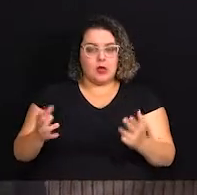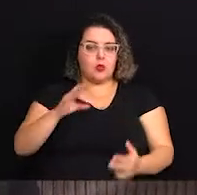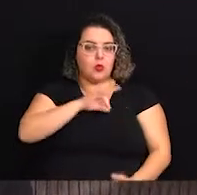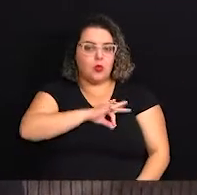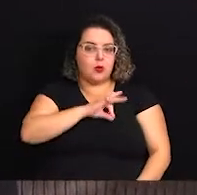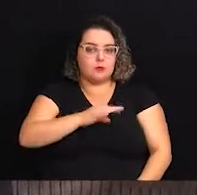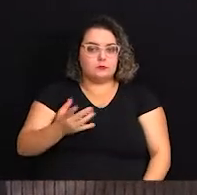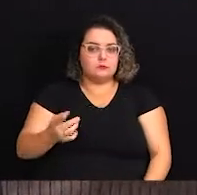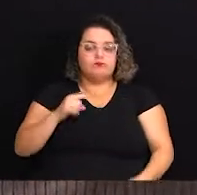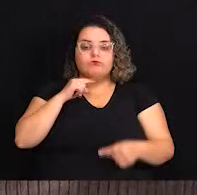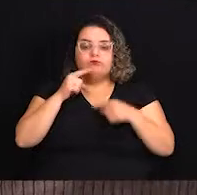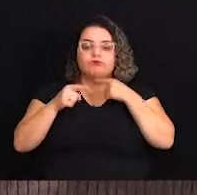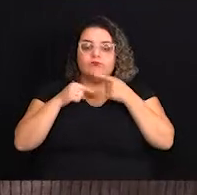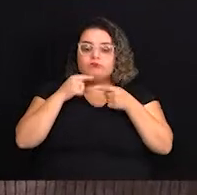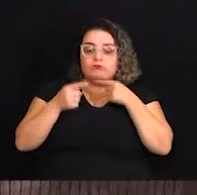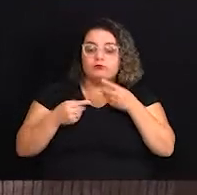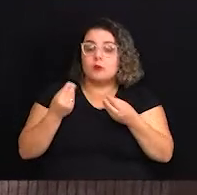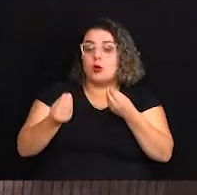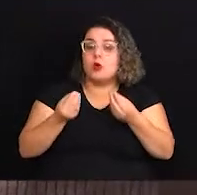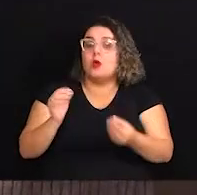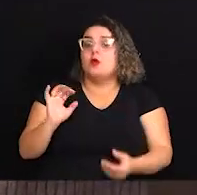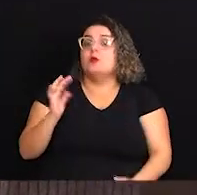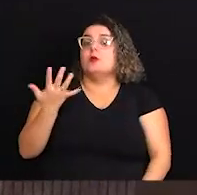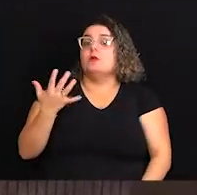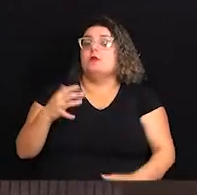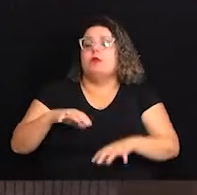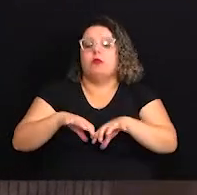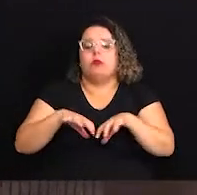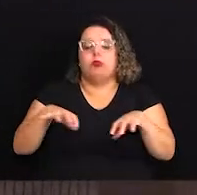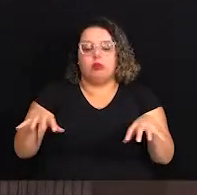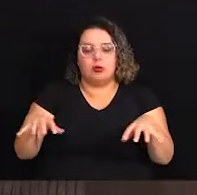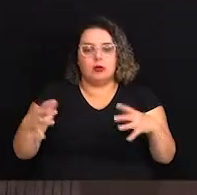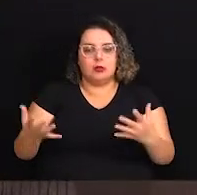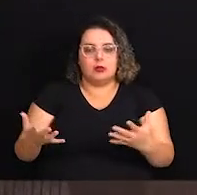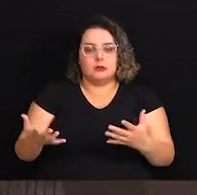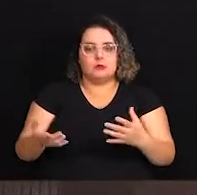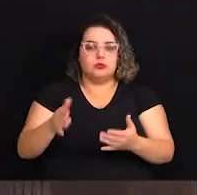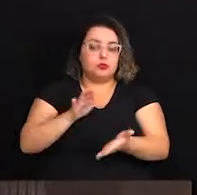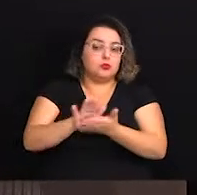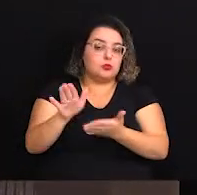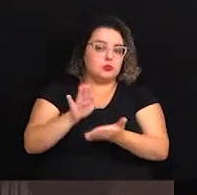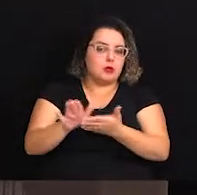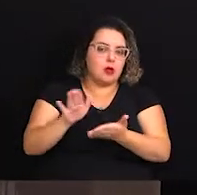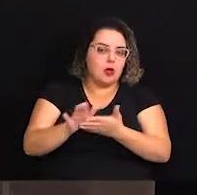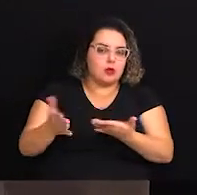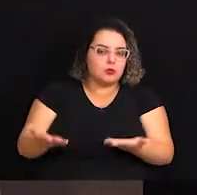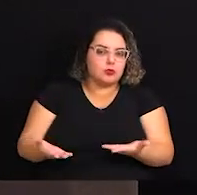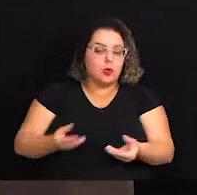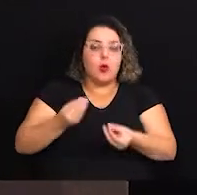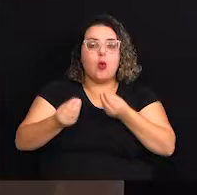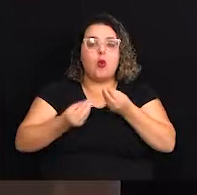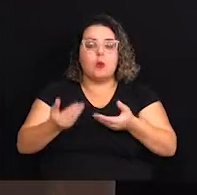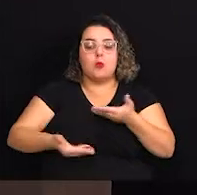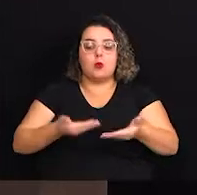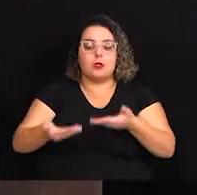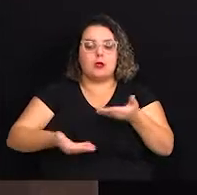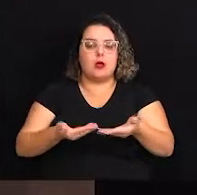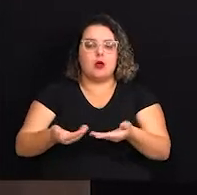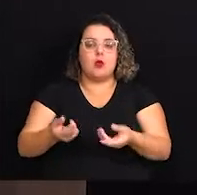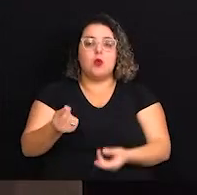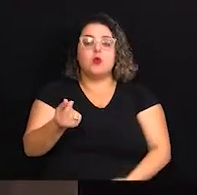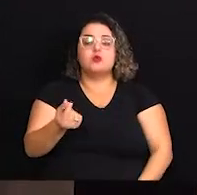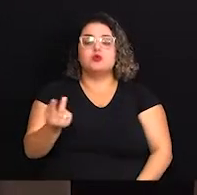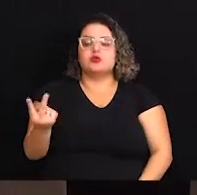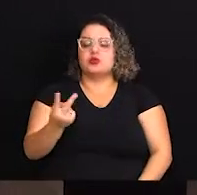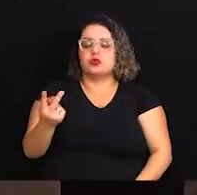E aí fica a dúvida, como é que funciona a repartição das despesas? Como a gente deve lidar com o dinheiro do